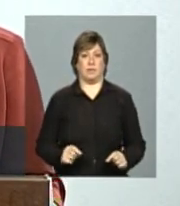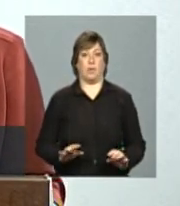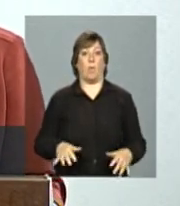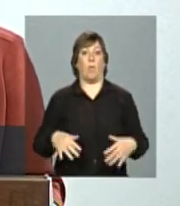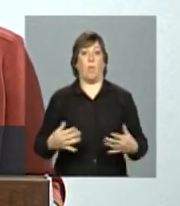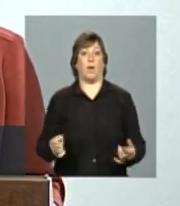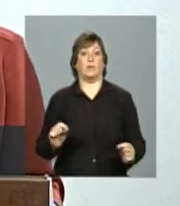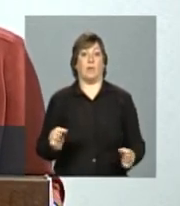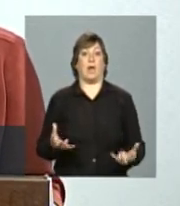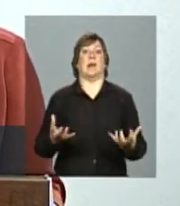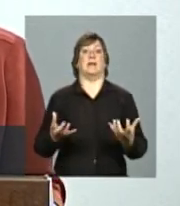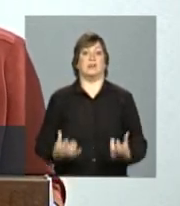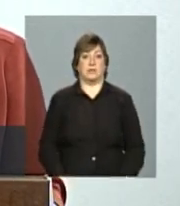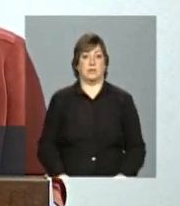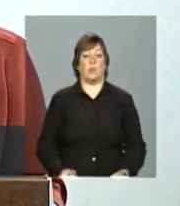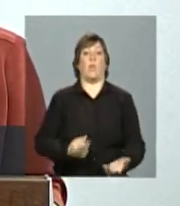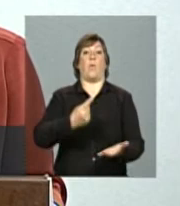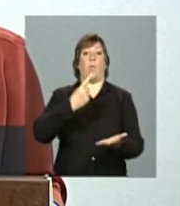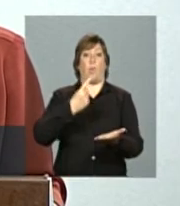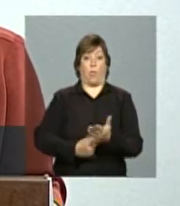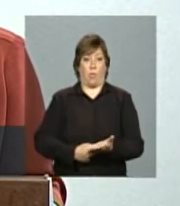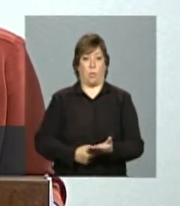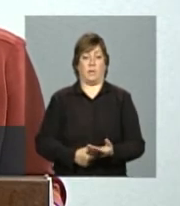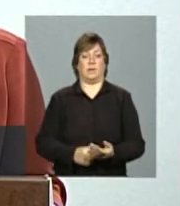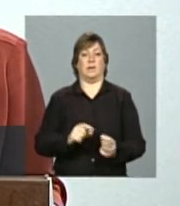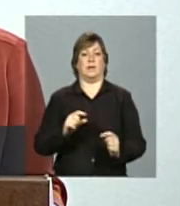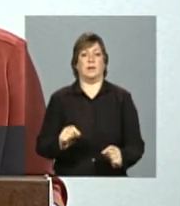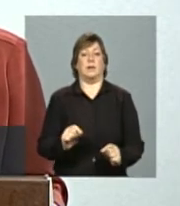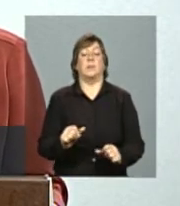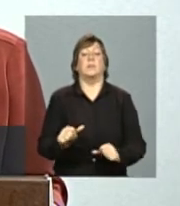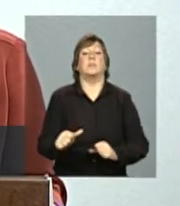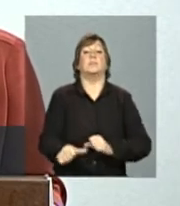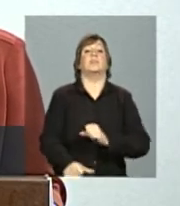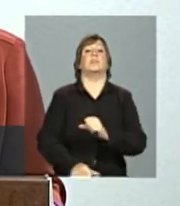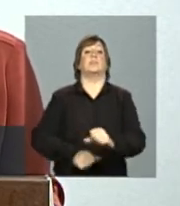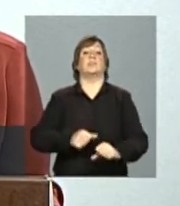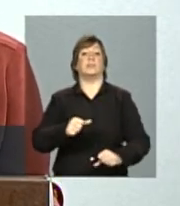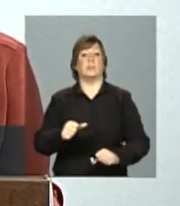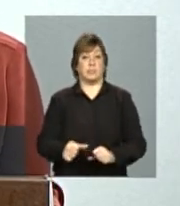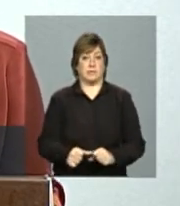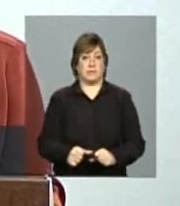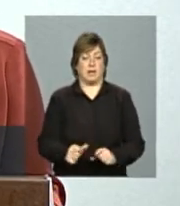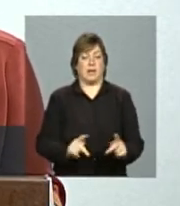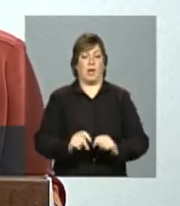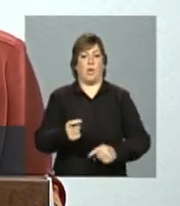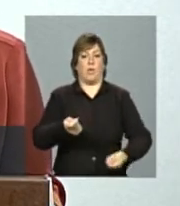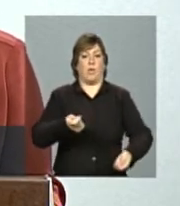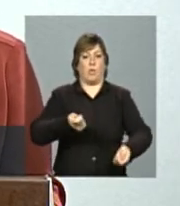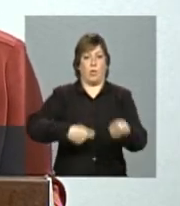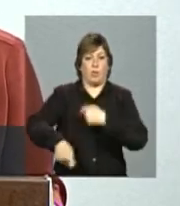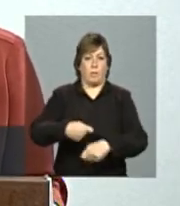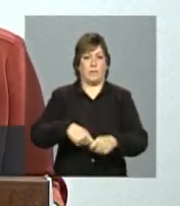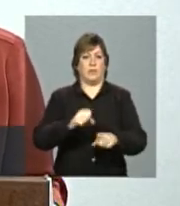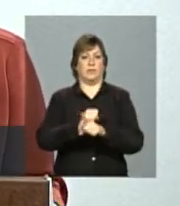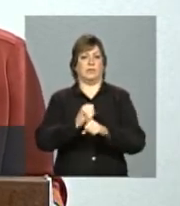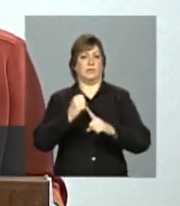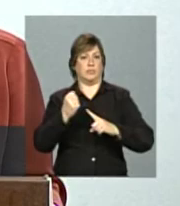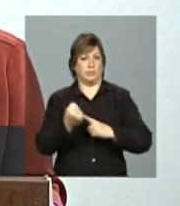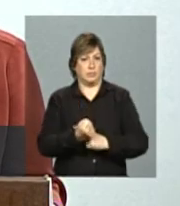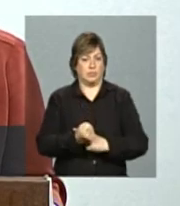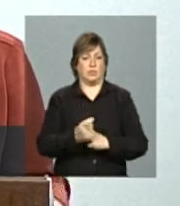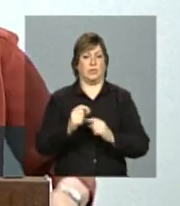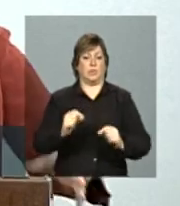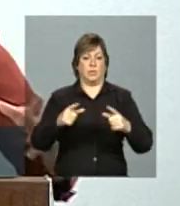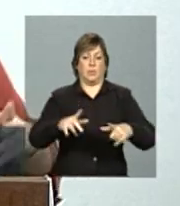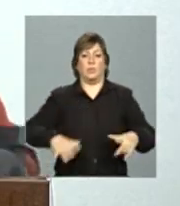assumirmos o compromisso de transformar Econômica socialmente ambientalmente